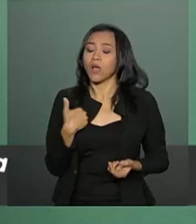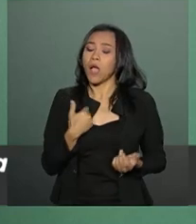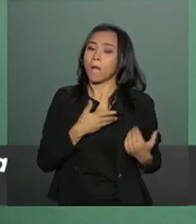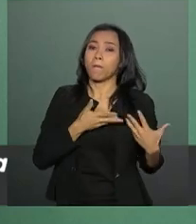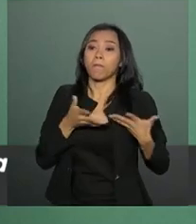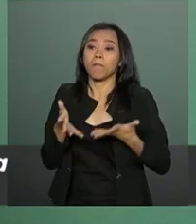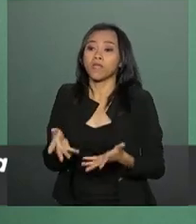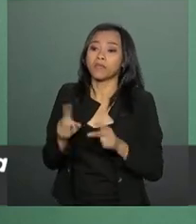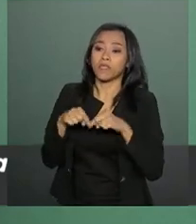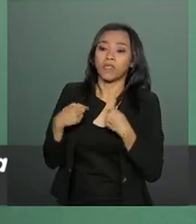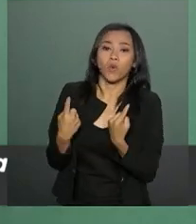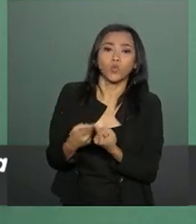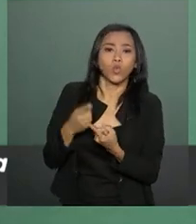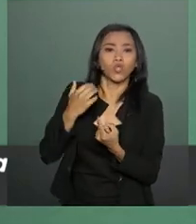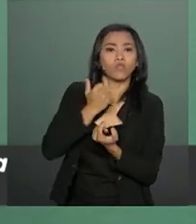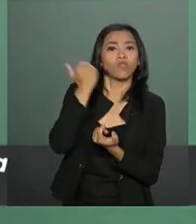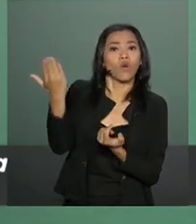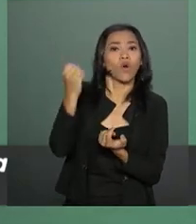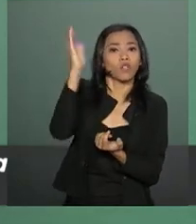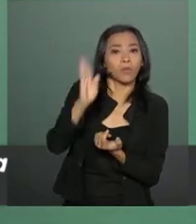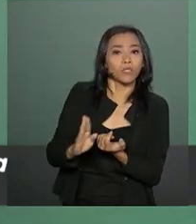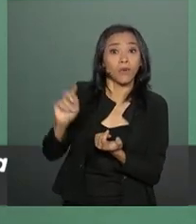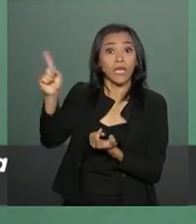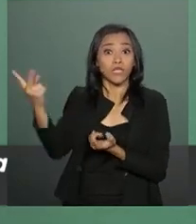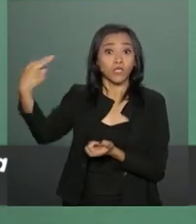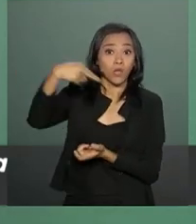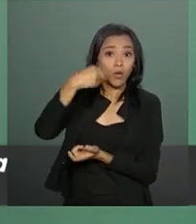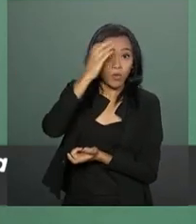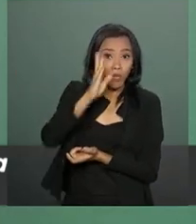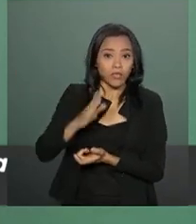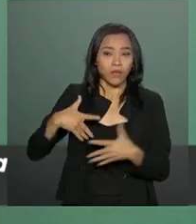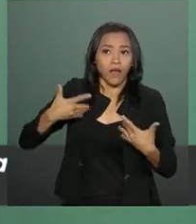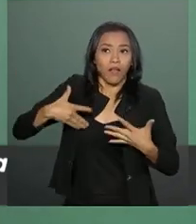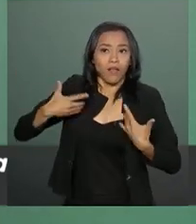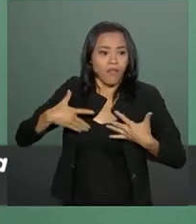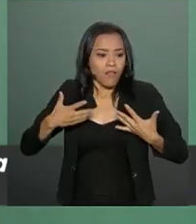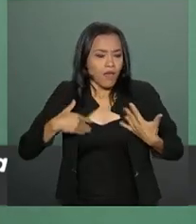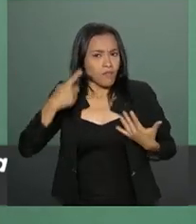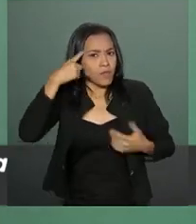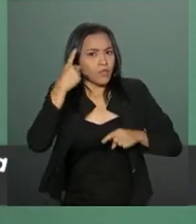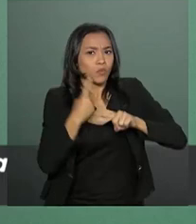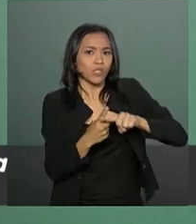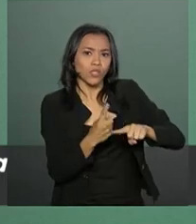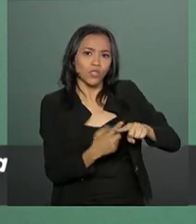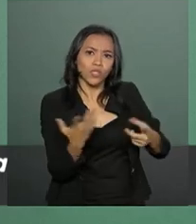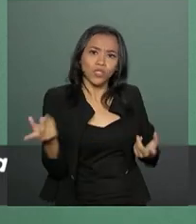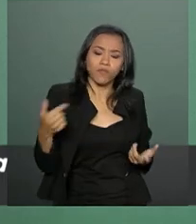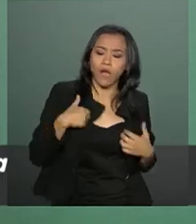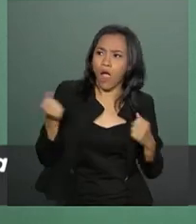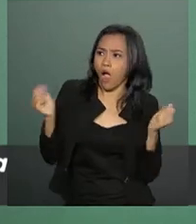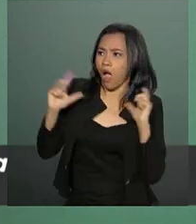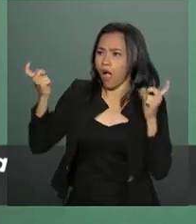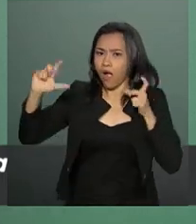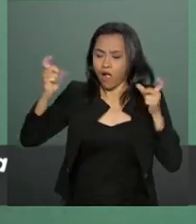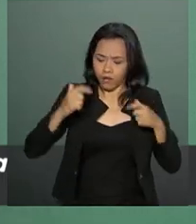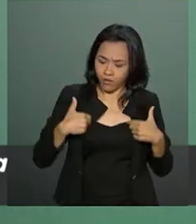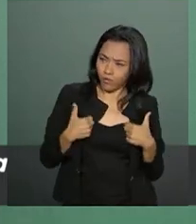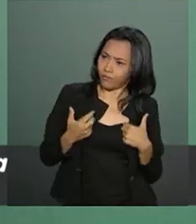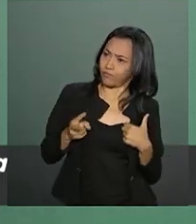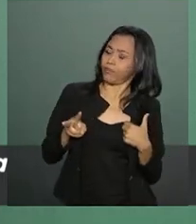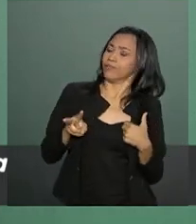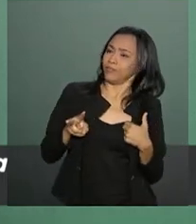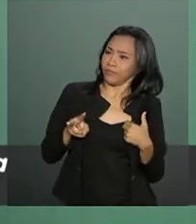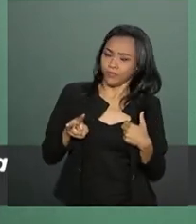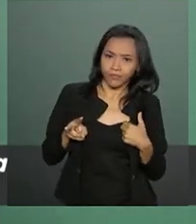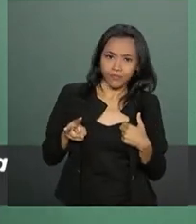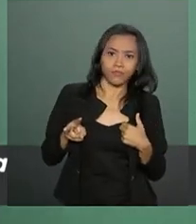internacionais é que você verifique o entusiasmo extraordinário otimismo estupendo monumental com que